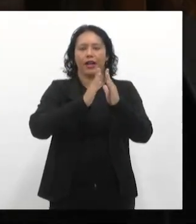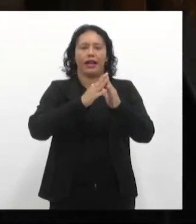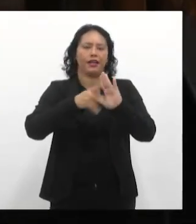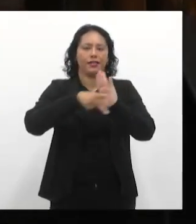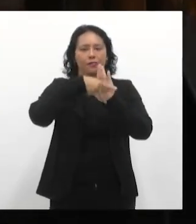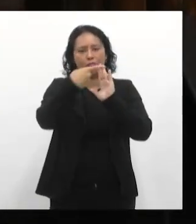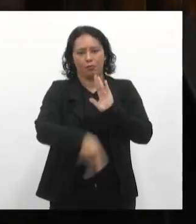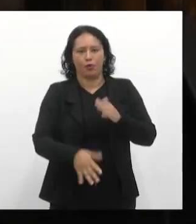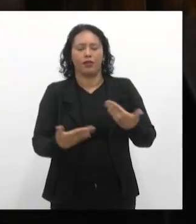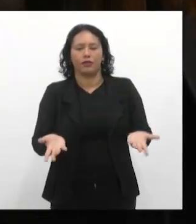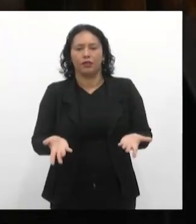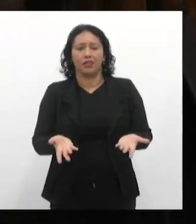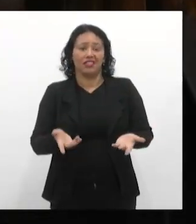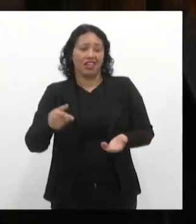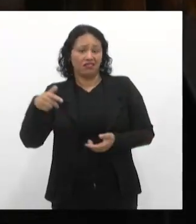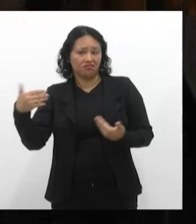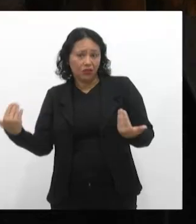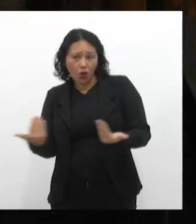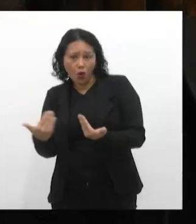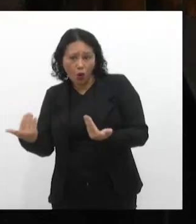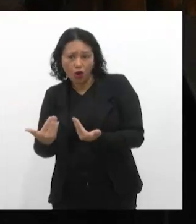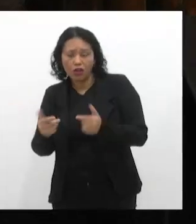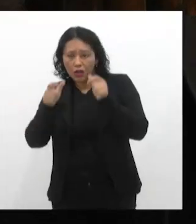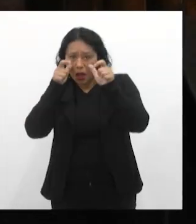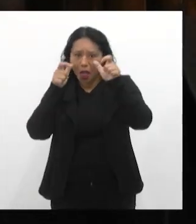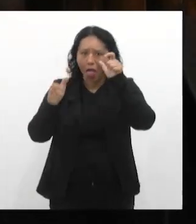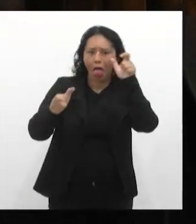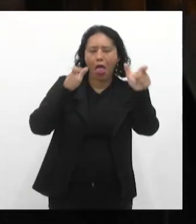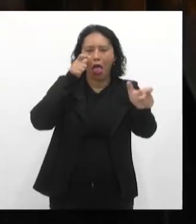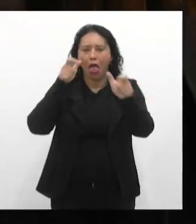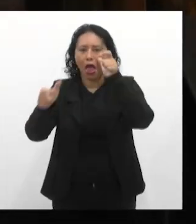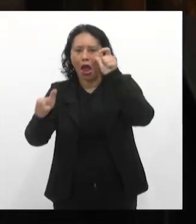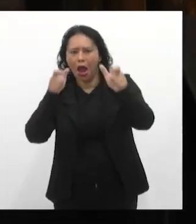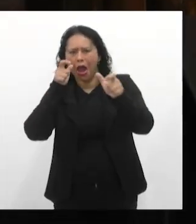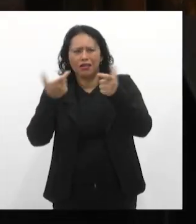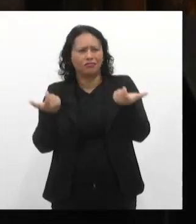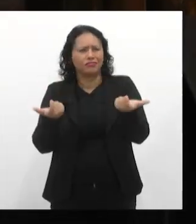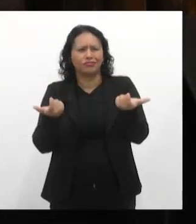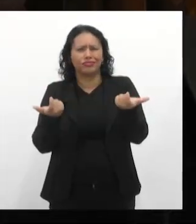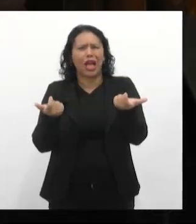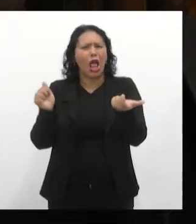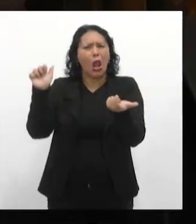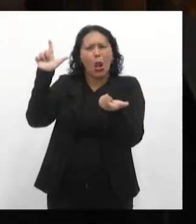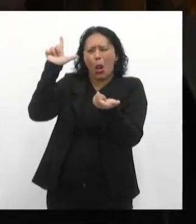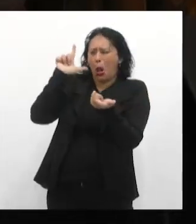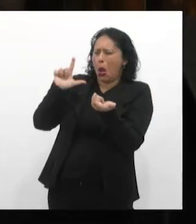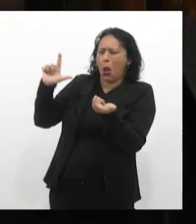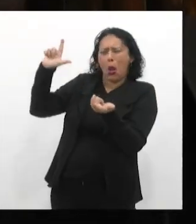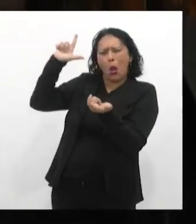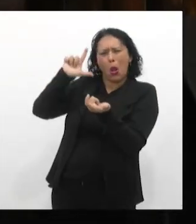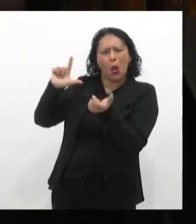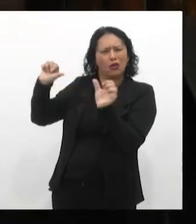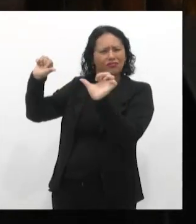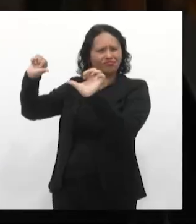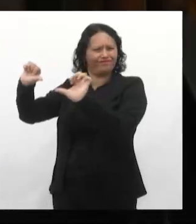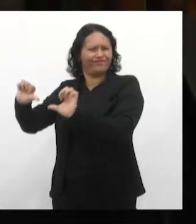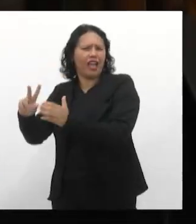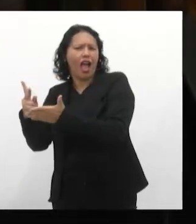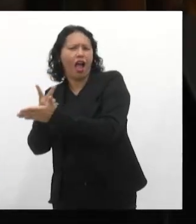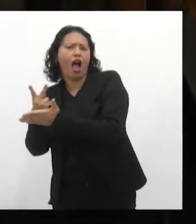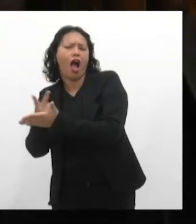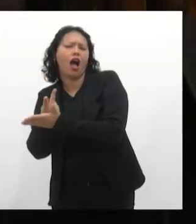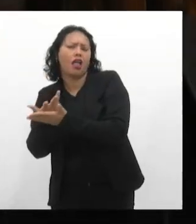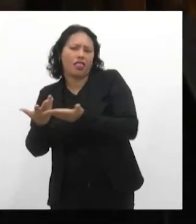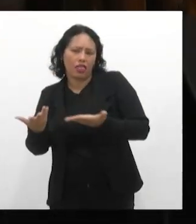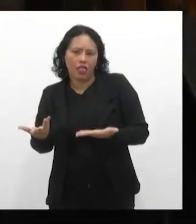uma lógica de um interesse, que, ao meu ver, é um interesse de uma lógica completamente execrável, porque a gente